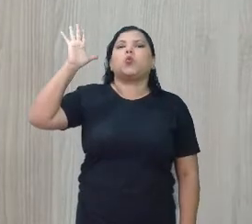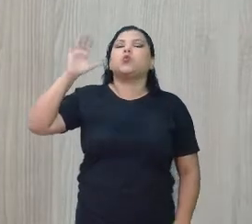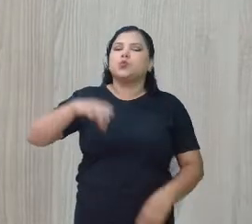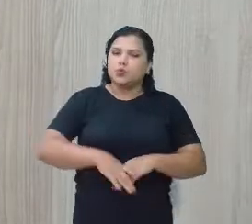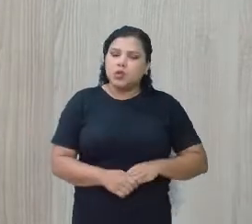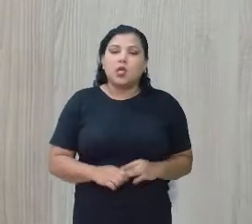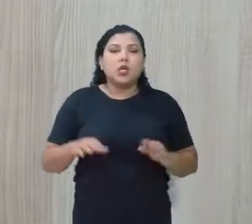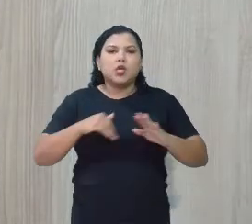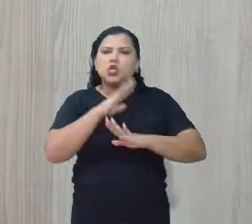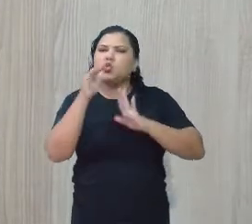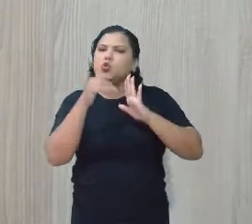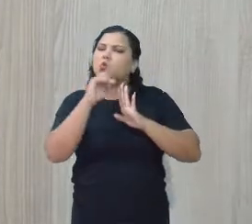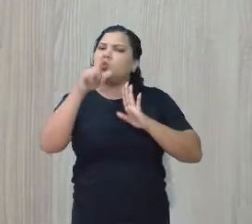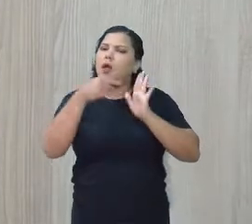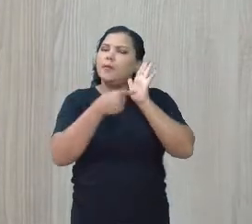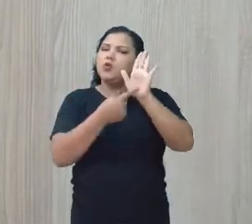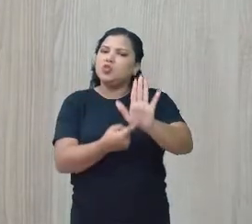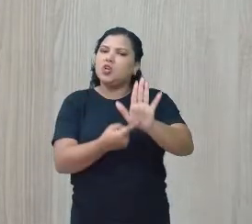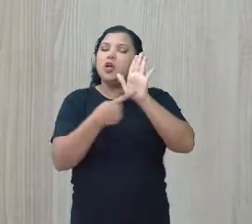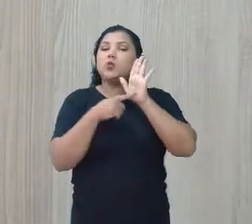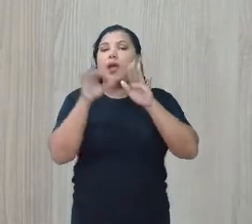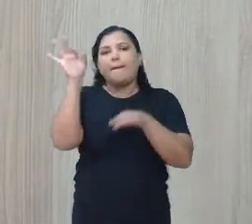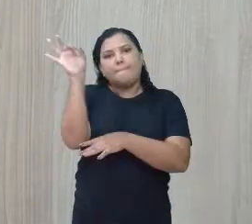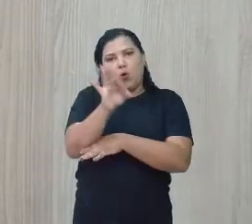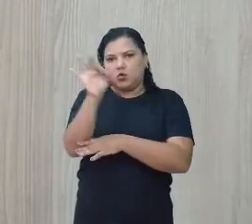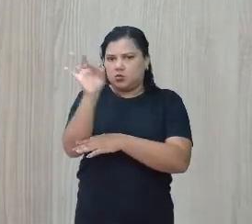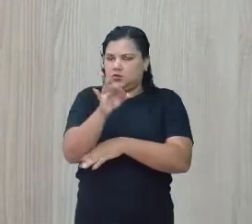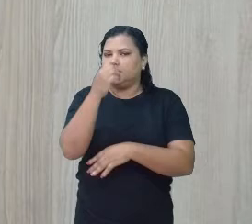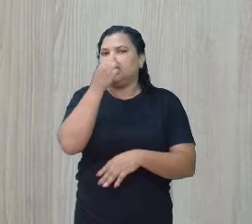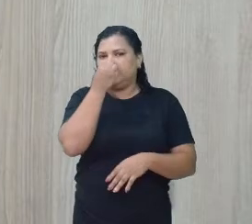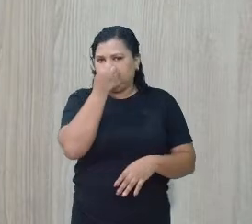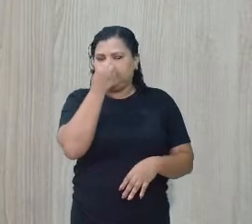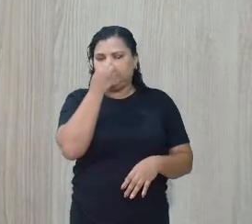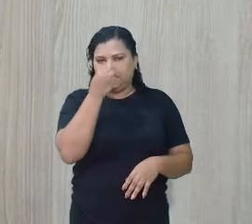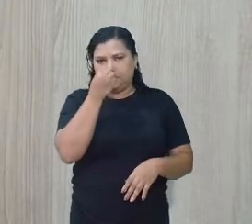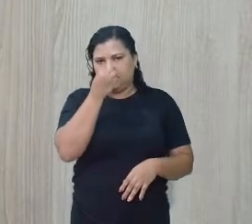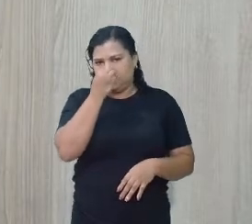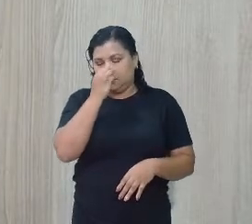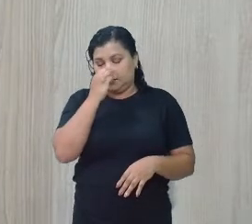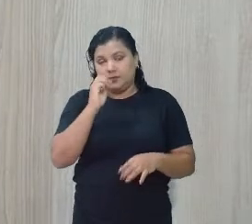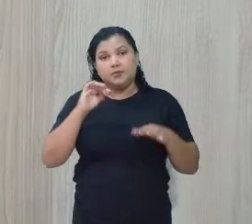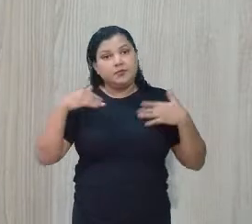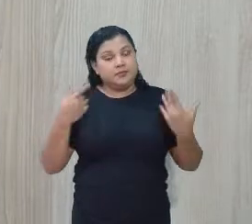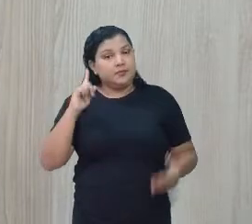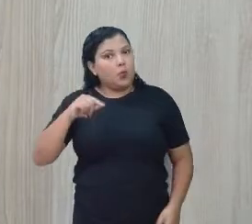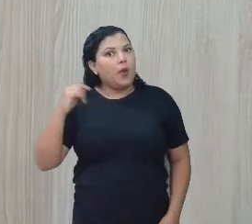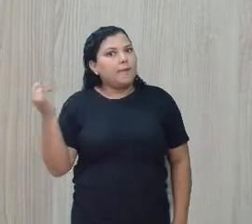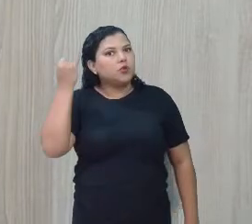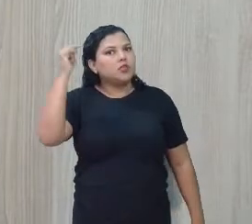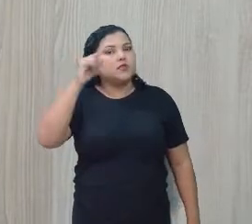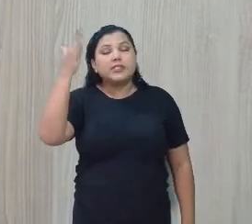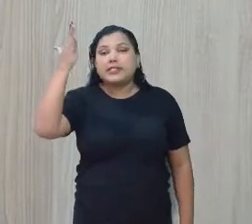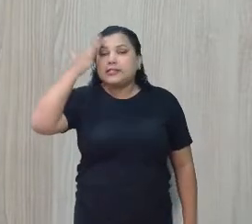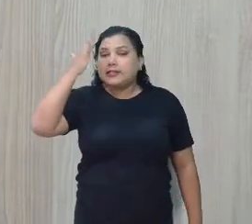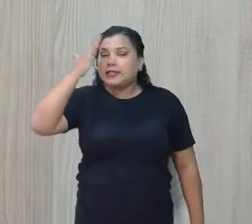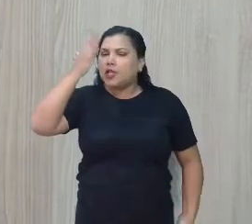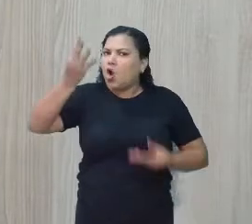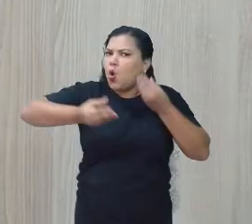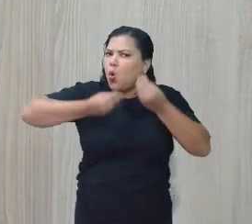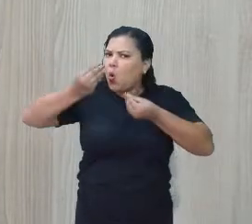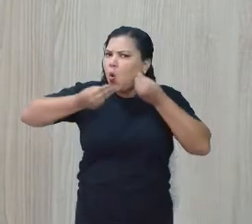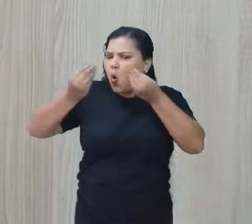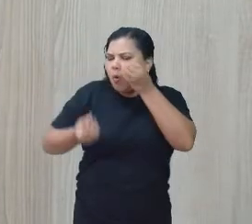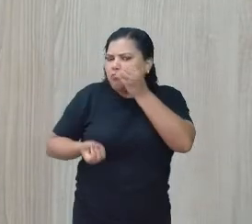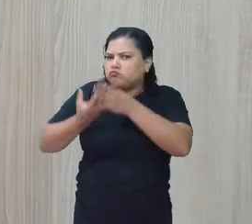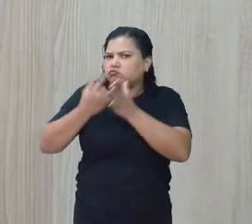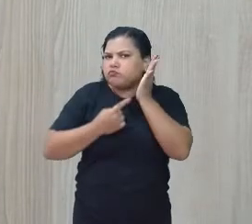tudo isso é dado de forma percentual, certo? Então, a importância de você entender como